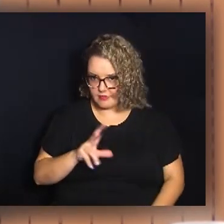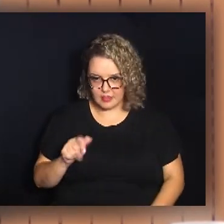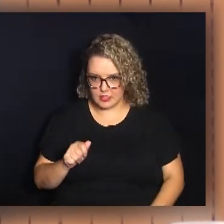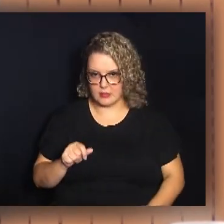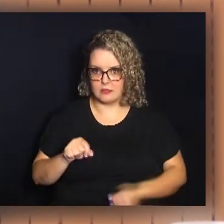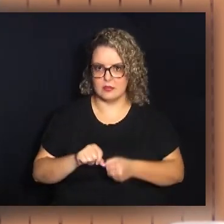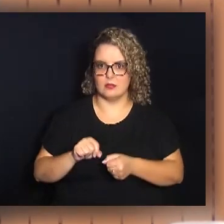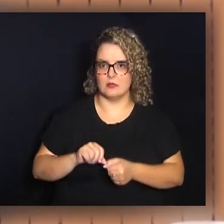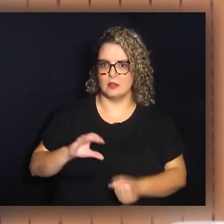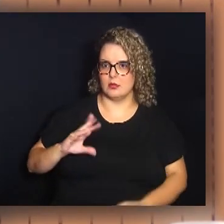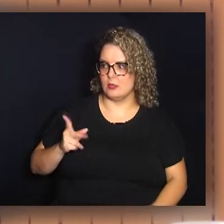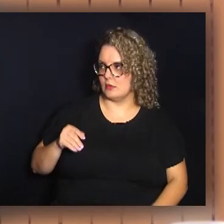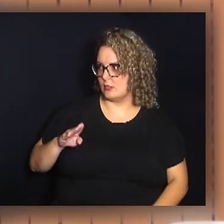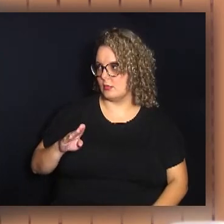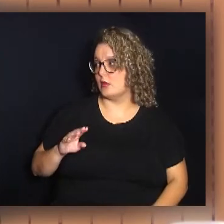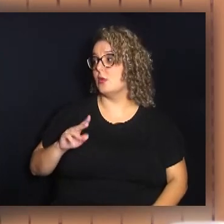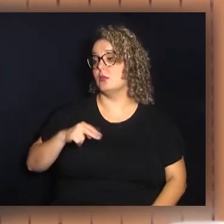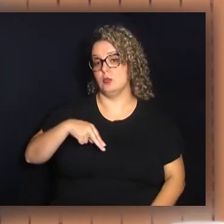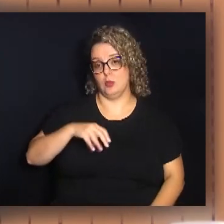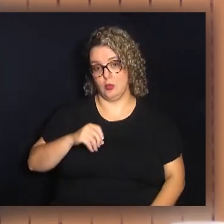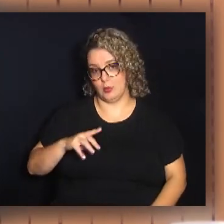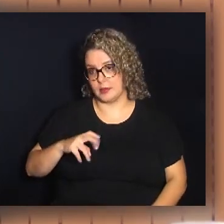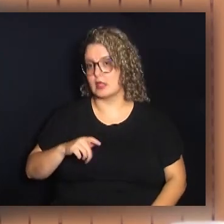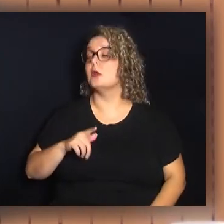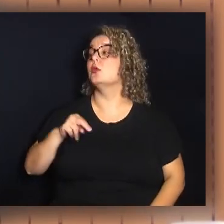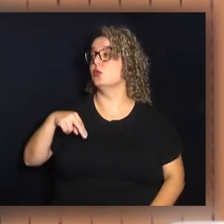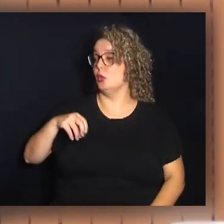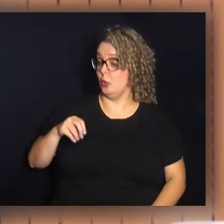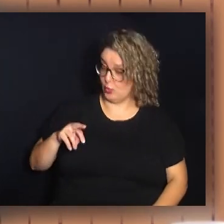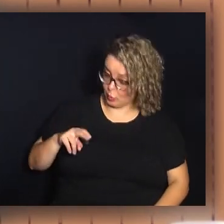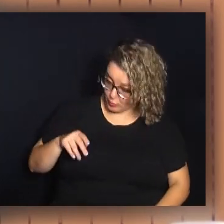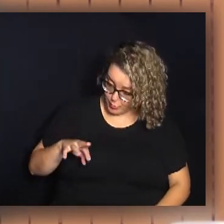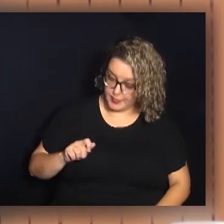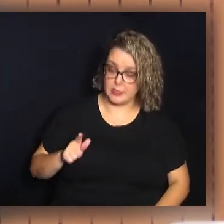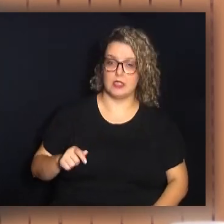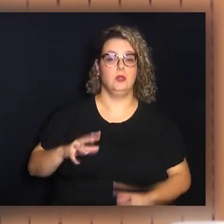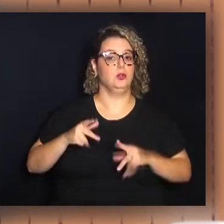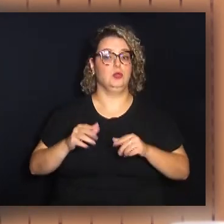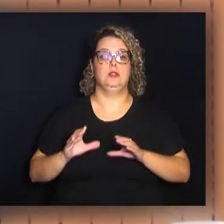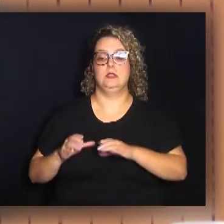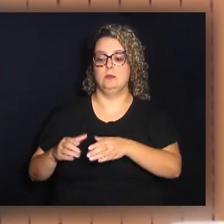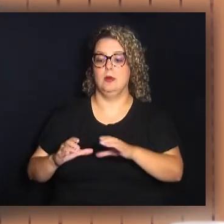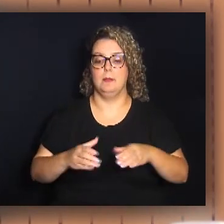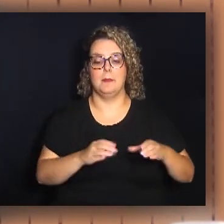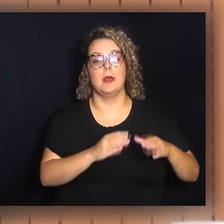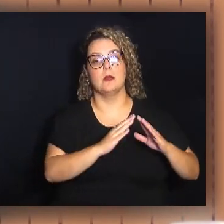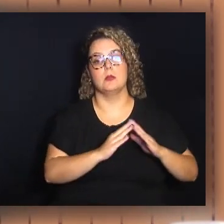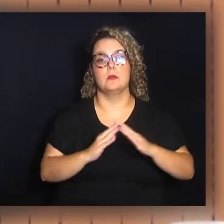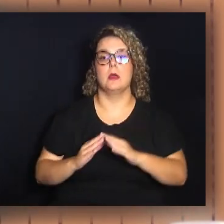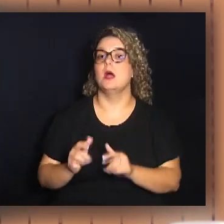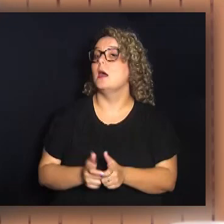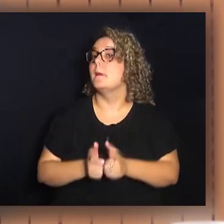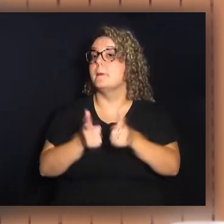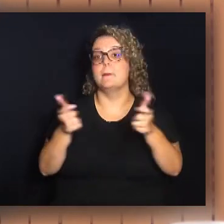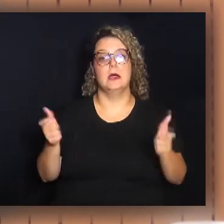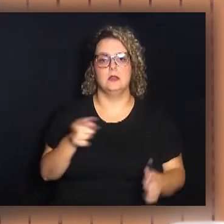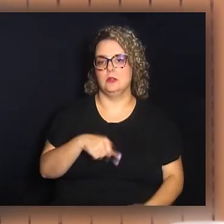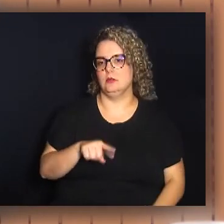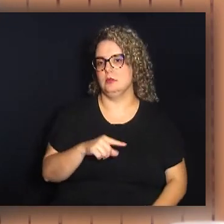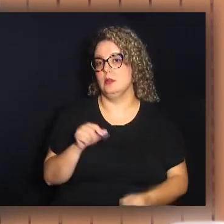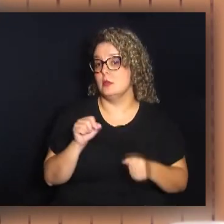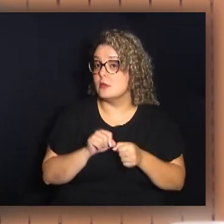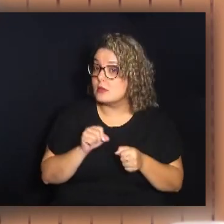qualquer vila que foi feita pela Coab. Lóbrega. Lóbrega. Todos esses conjuntos habitacionais,